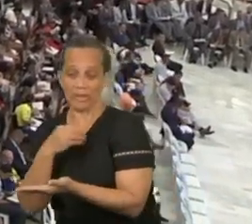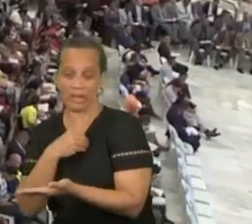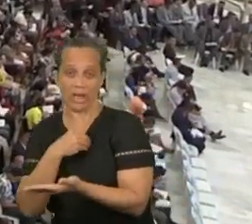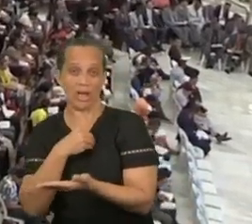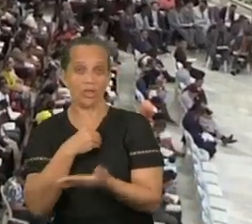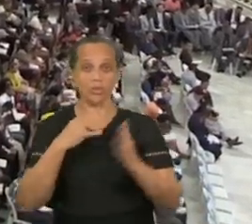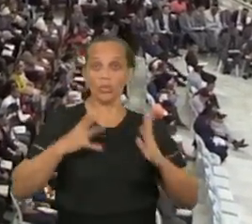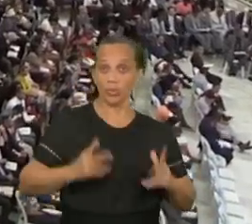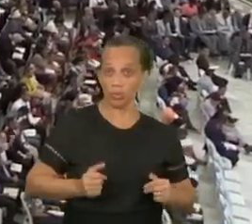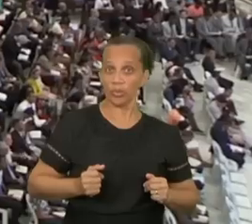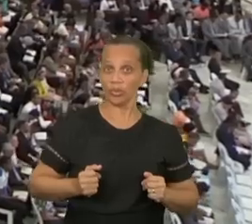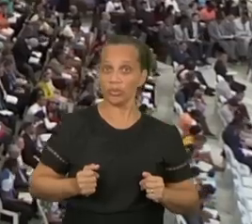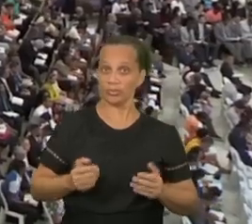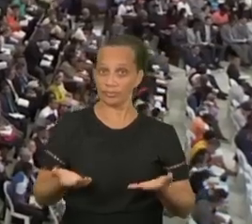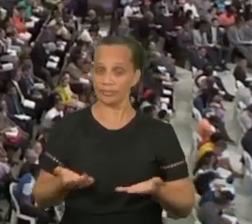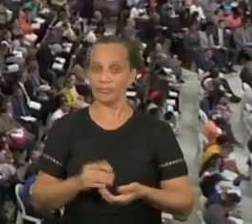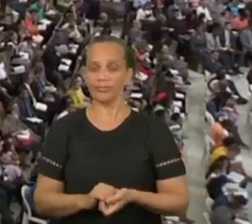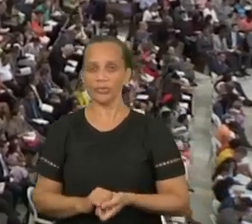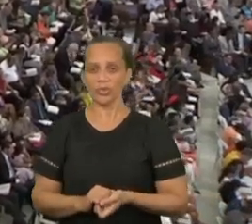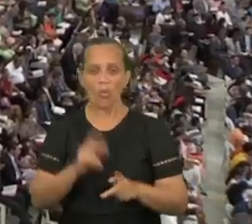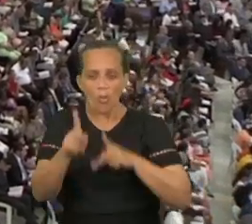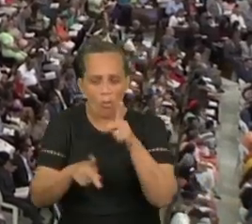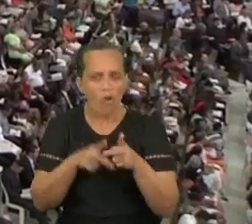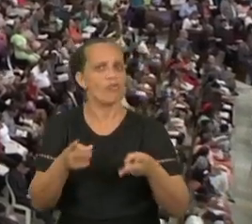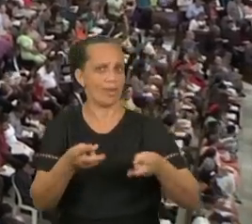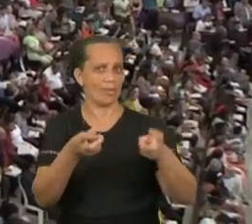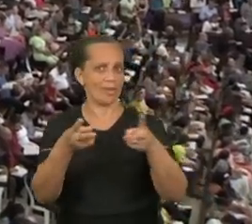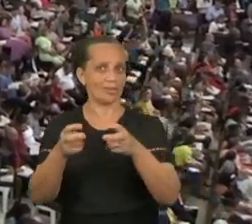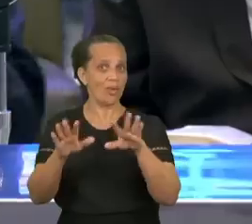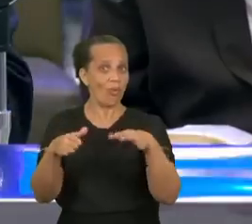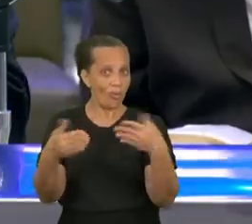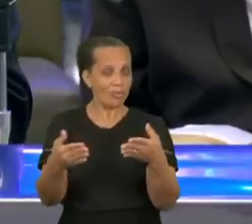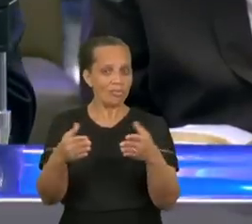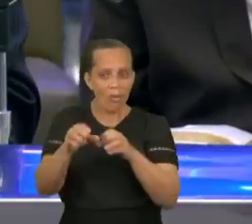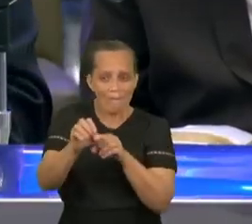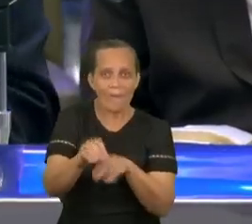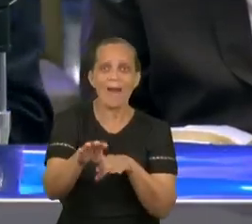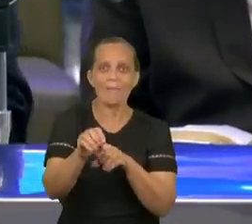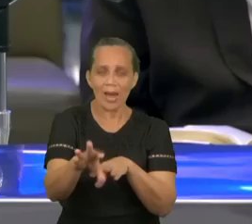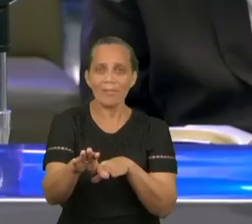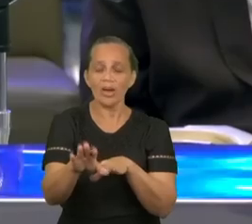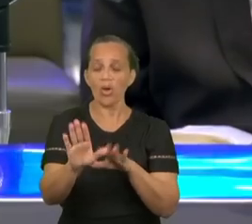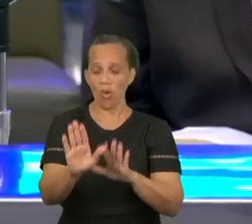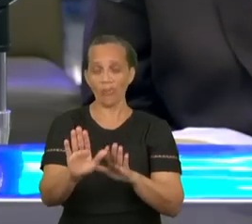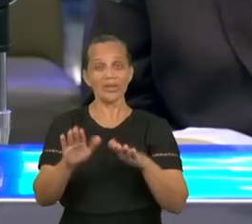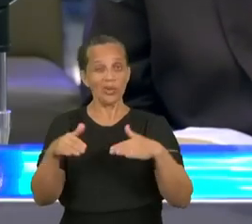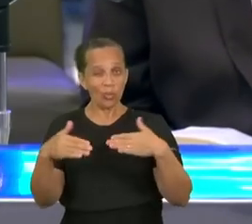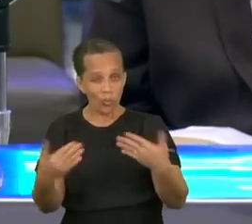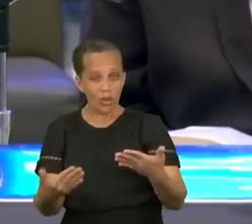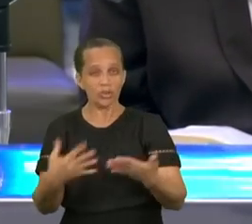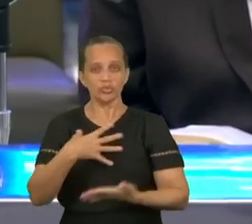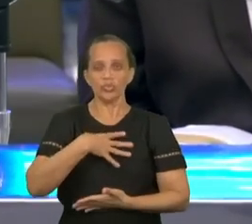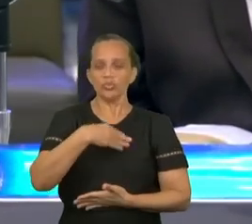e o puro é e o puro um filho bem ensinado irmão pastor não precisa estar dizendo você